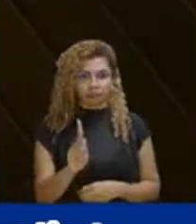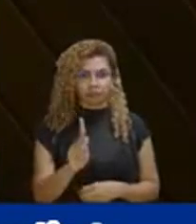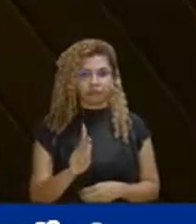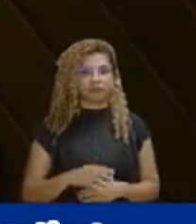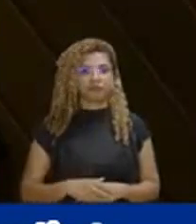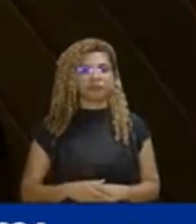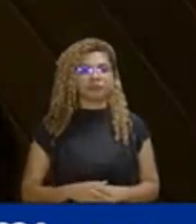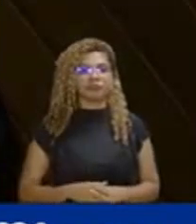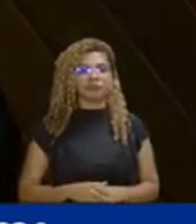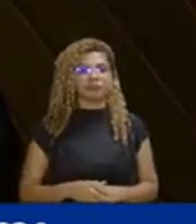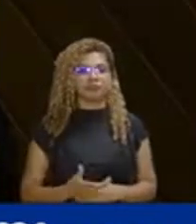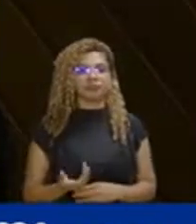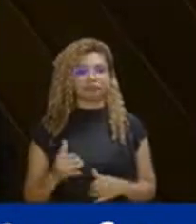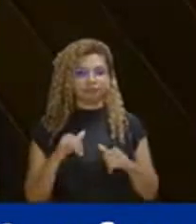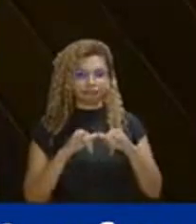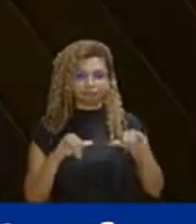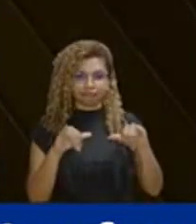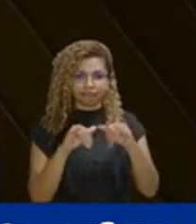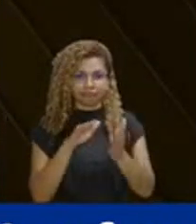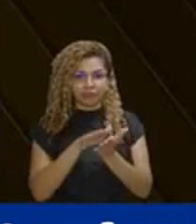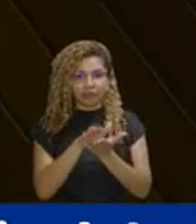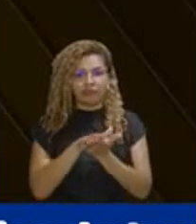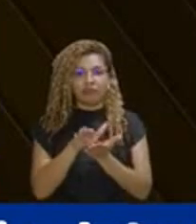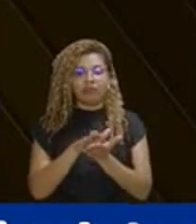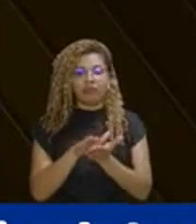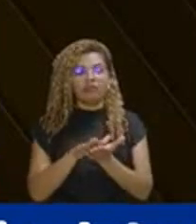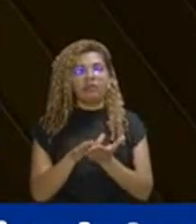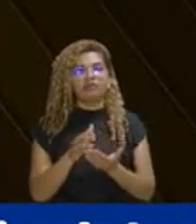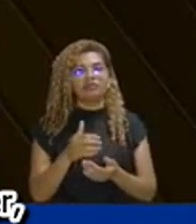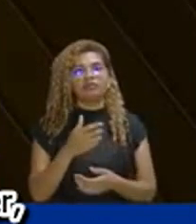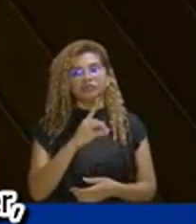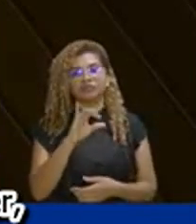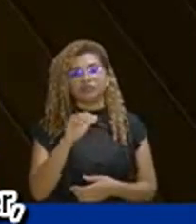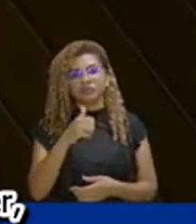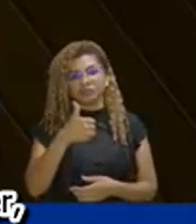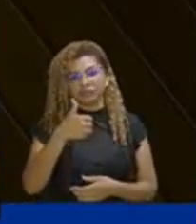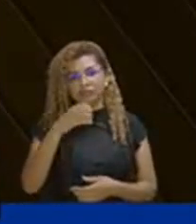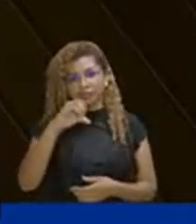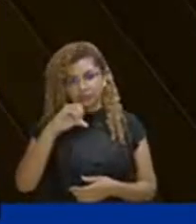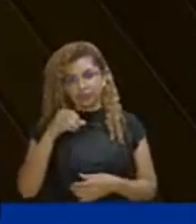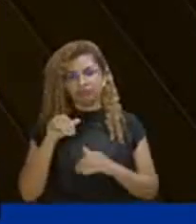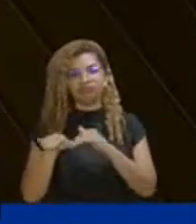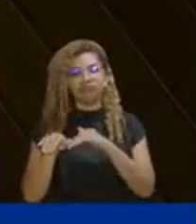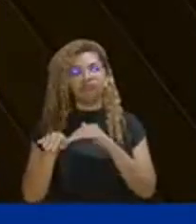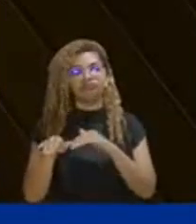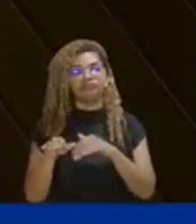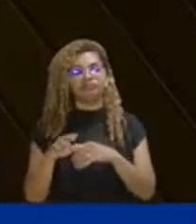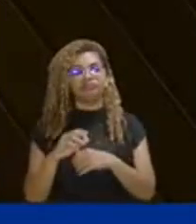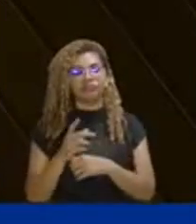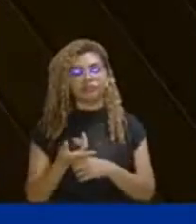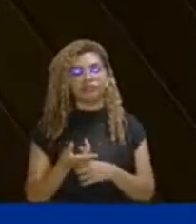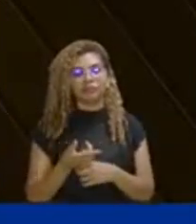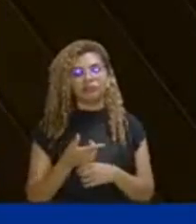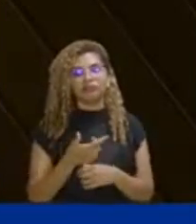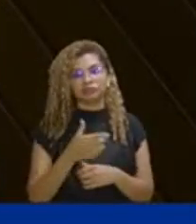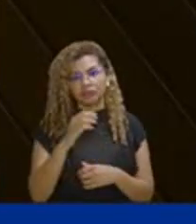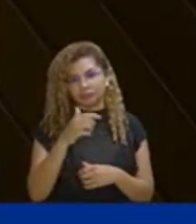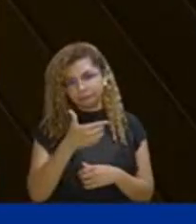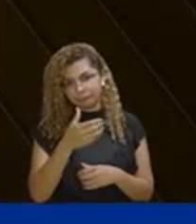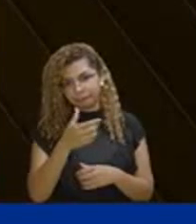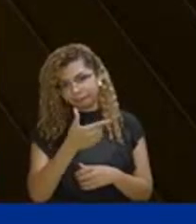Foco no A juiz sentença foi Anselmo publicada Gonçalves. no Mural Eletrônico em 19 de nove de 2024. Recurso interposto em 20 de nove de 2024, portanto